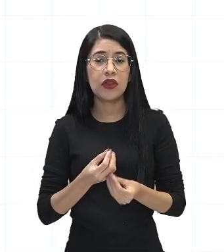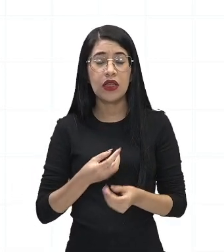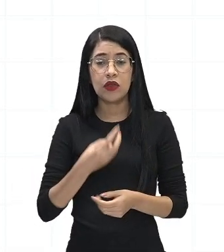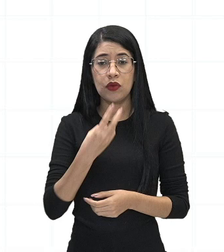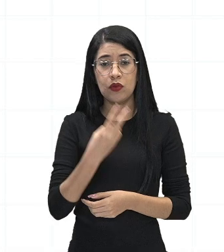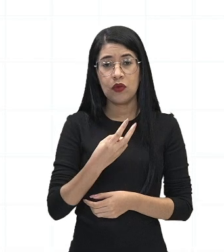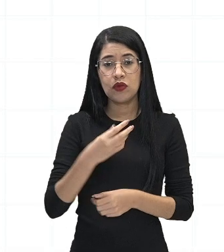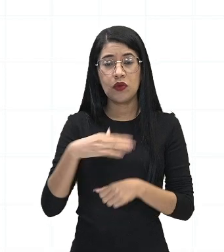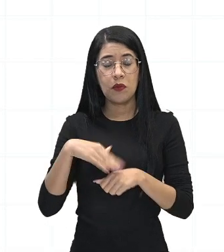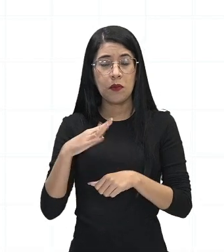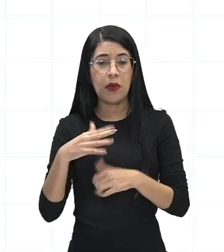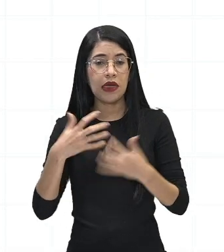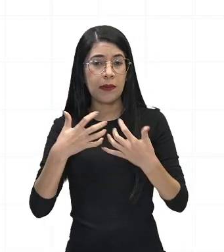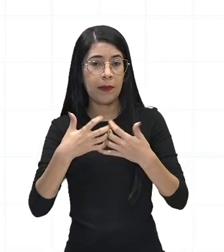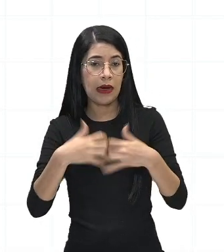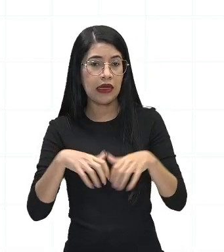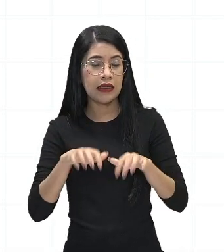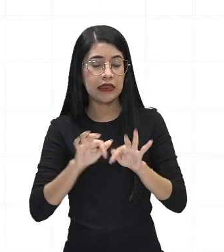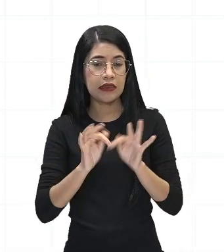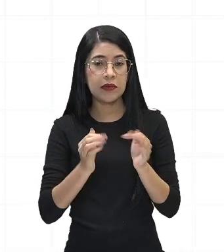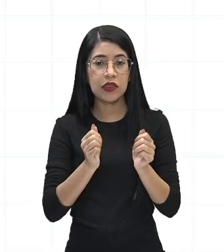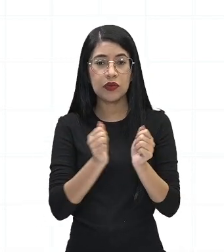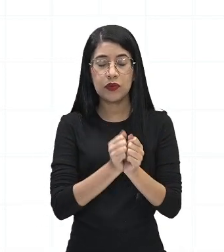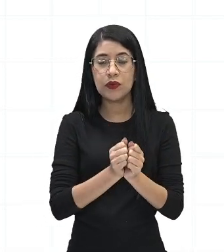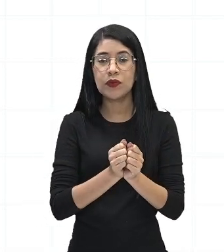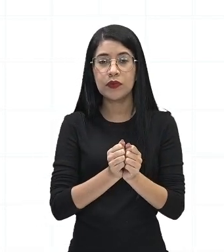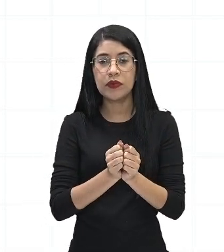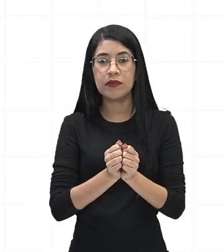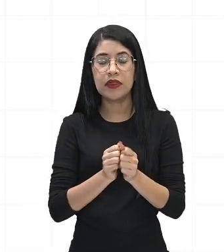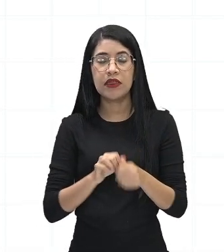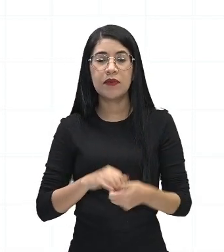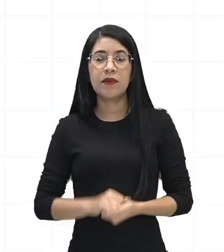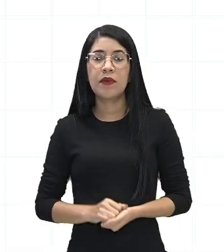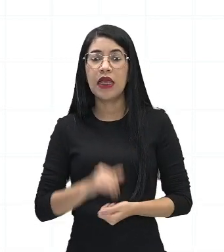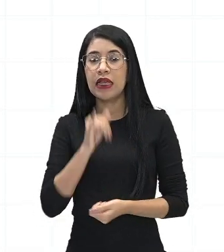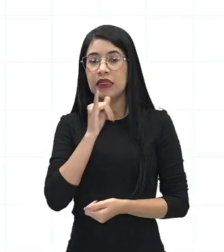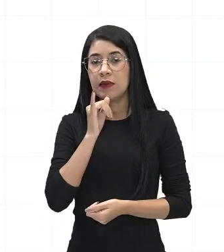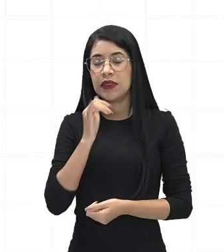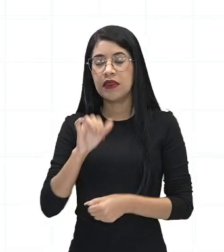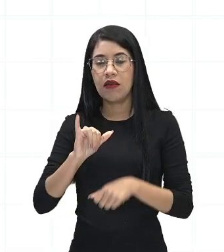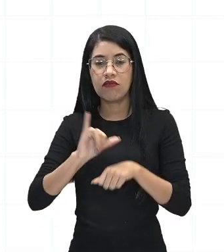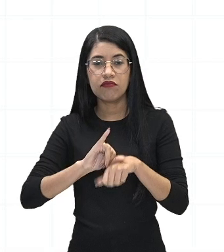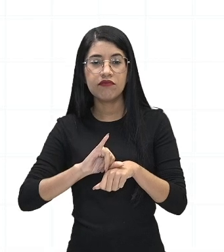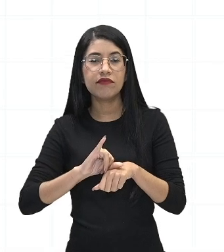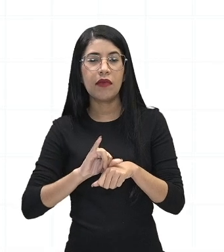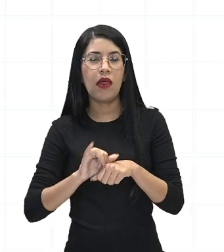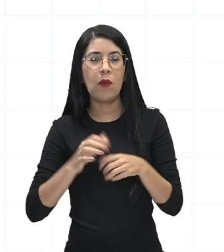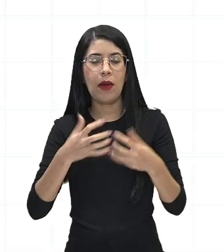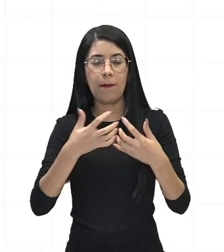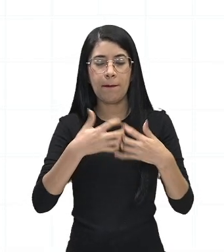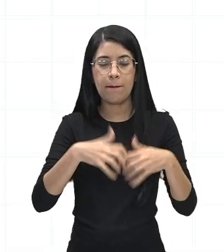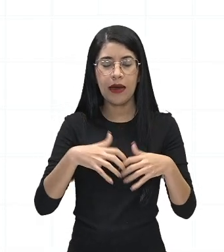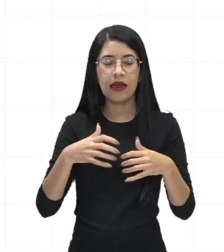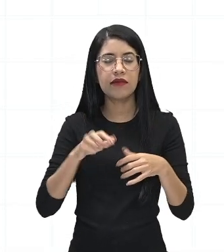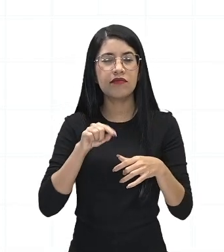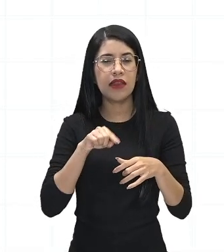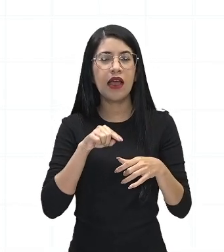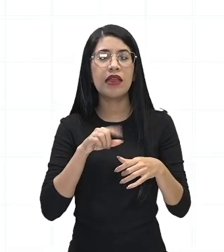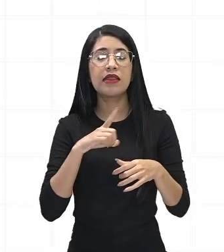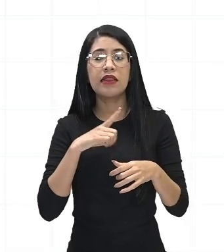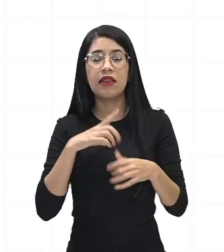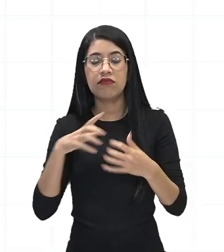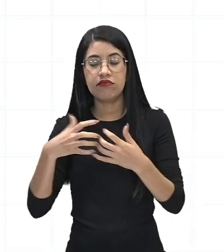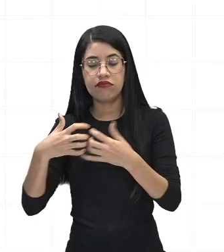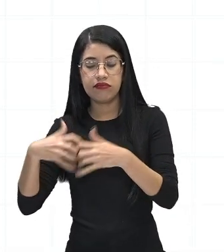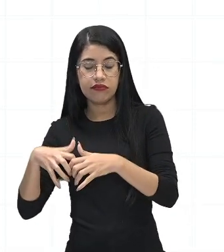ou mais máquinas simples trabalhando juntas. Então, se eu tenho ali num objeto mais de uma máquina simples, logo eu vou ter